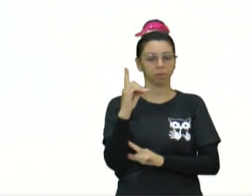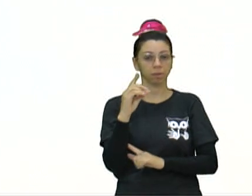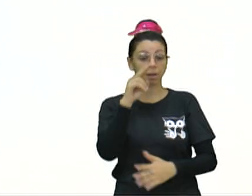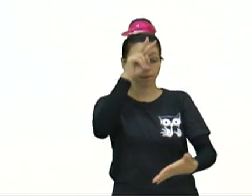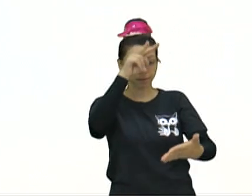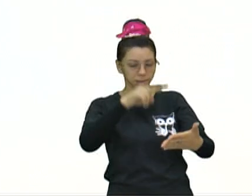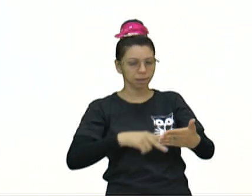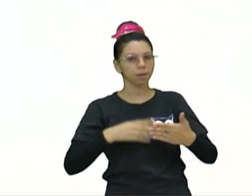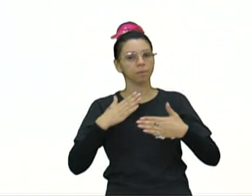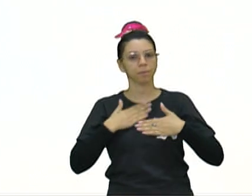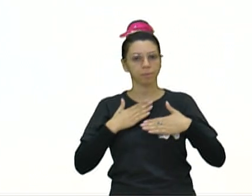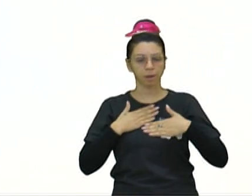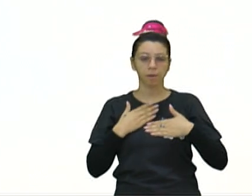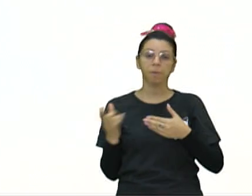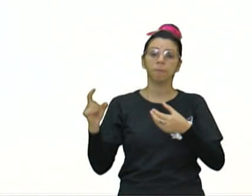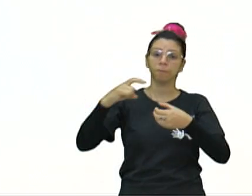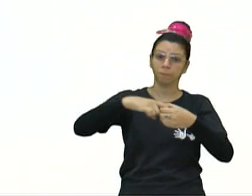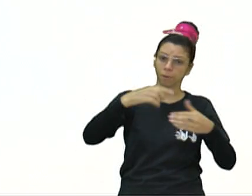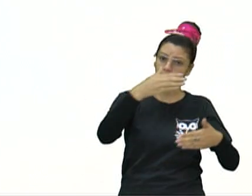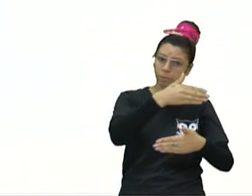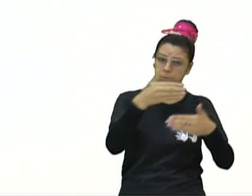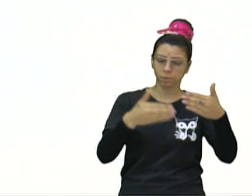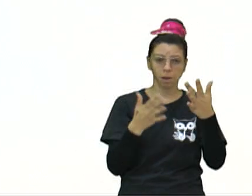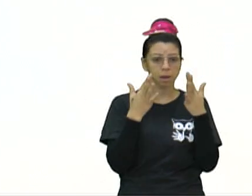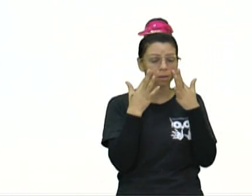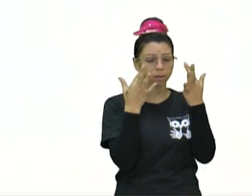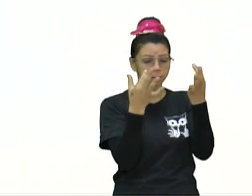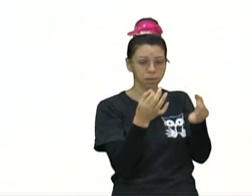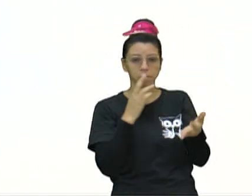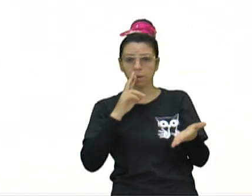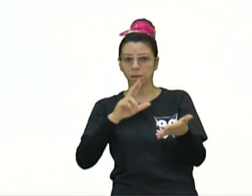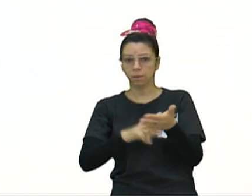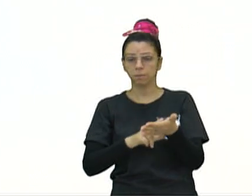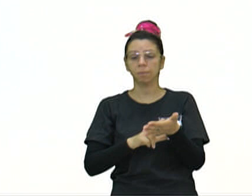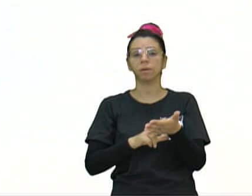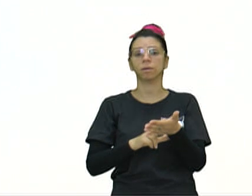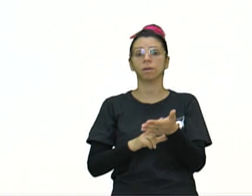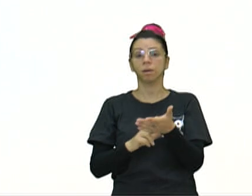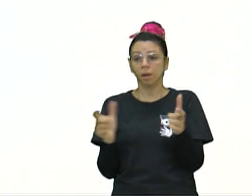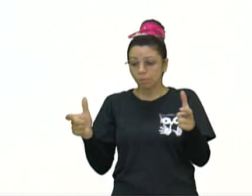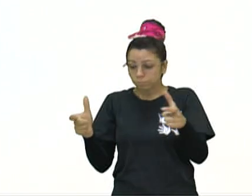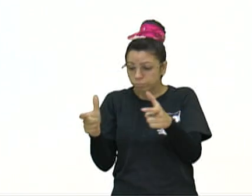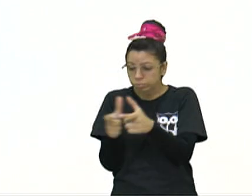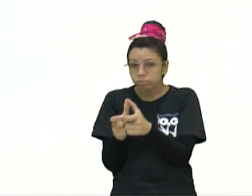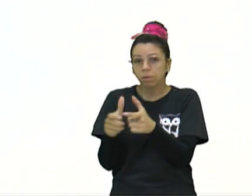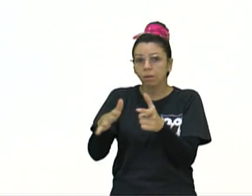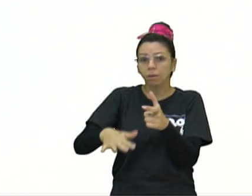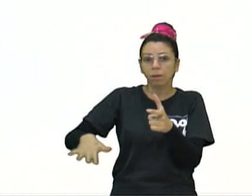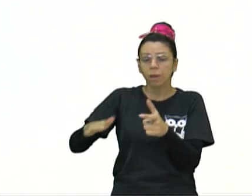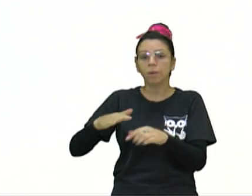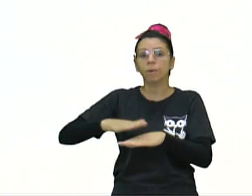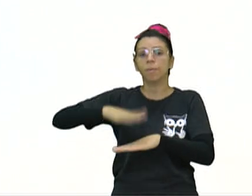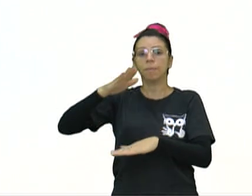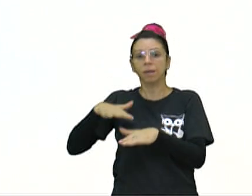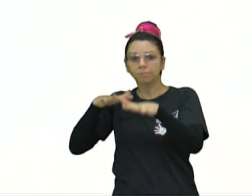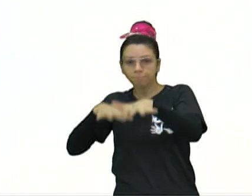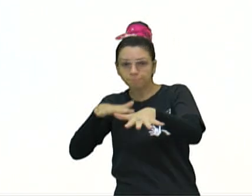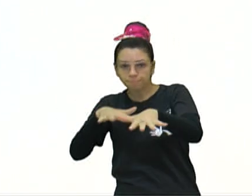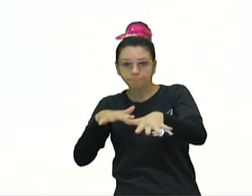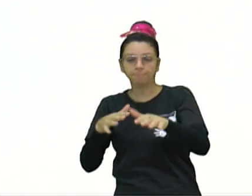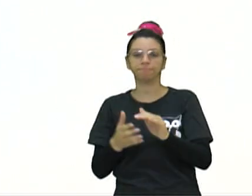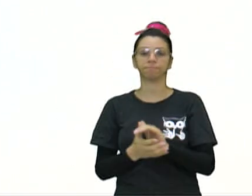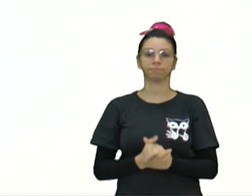novamente, releia, volta nos slides, presta atenção e marca lá a alternativa que diz respeito ao menor reino e ao mais guerreiro. Já já nós voltamos.